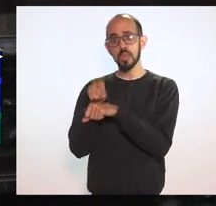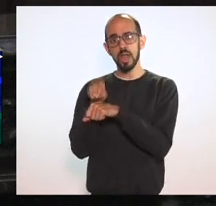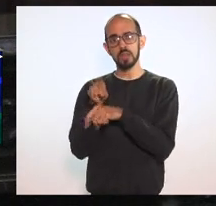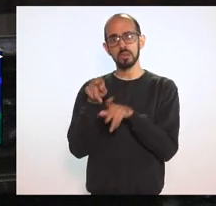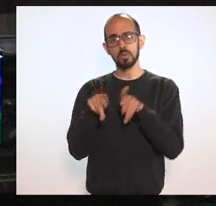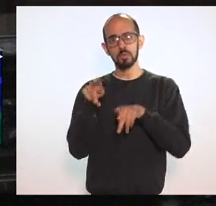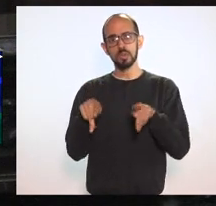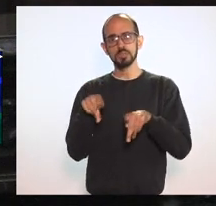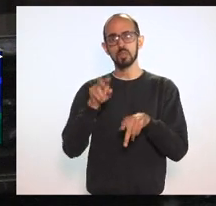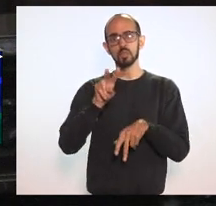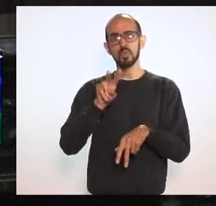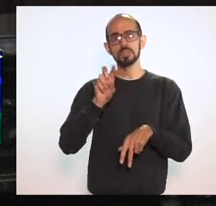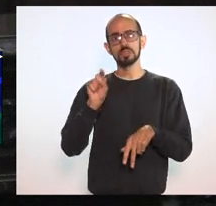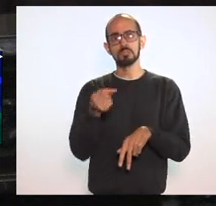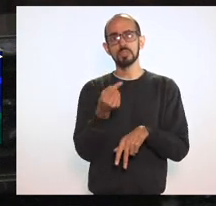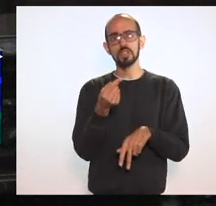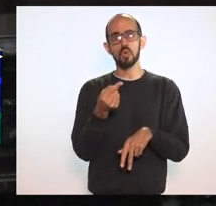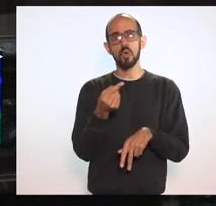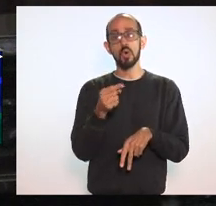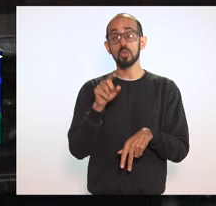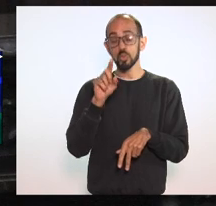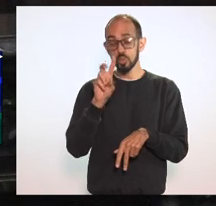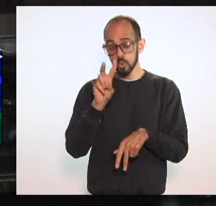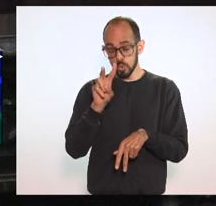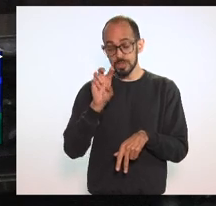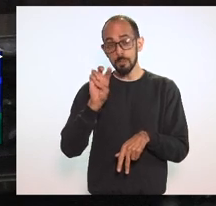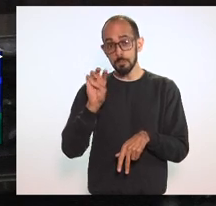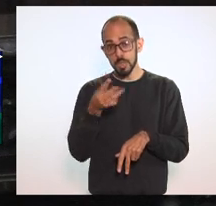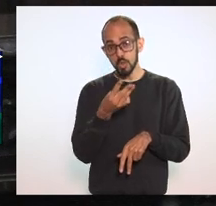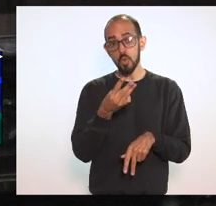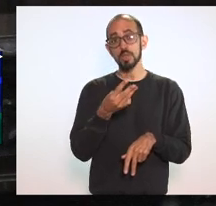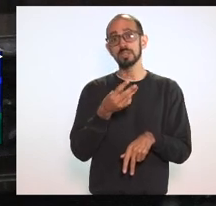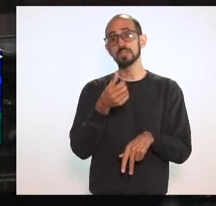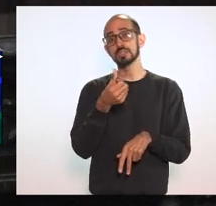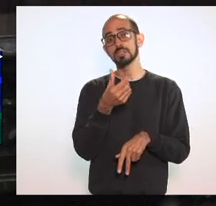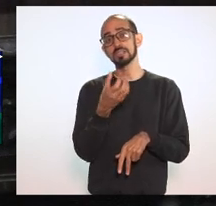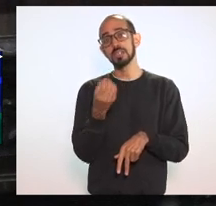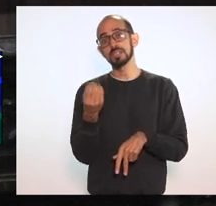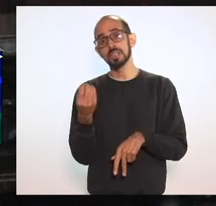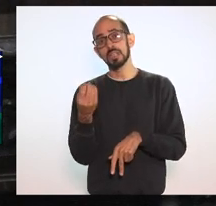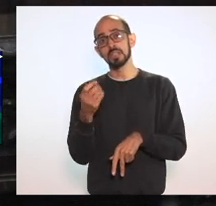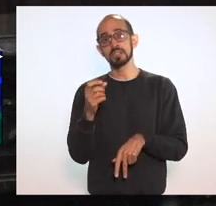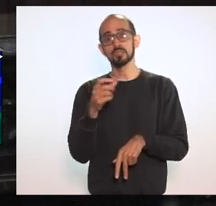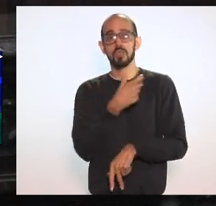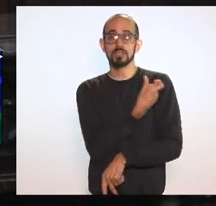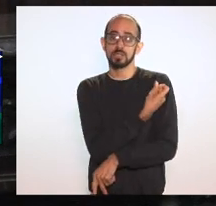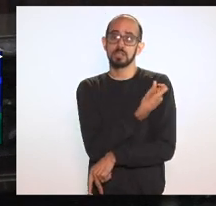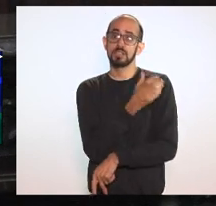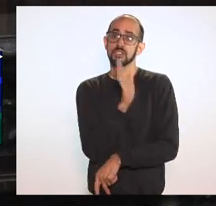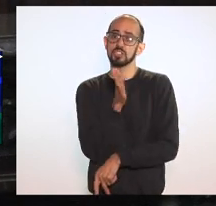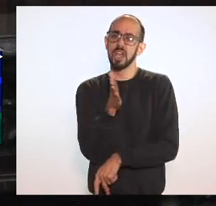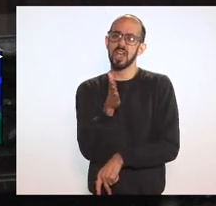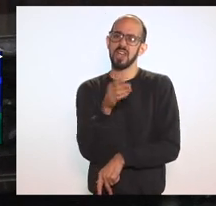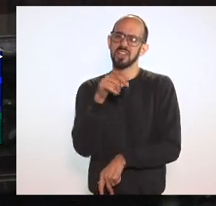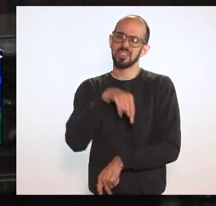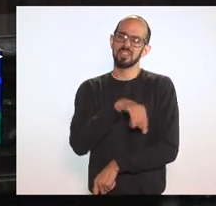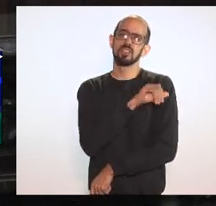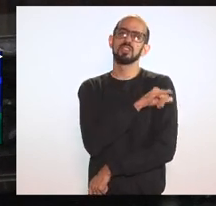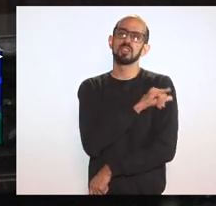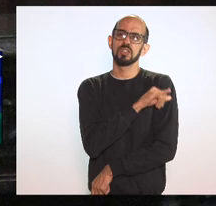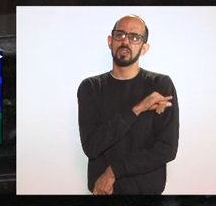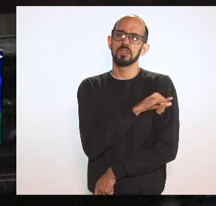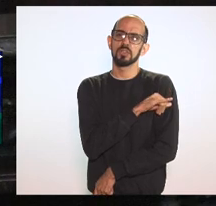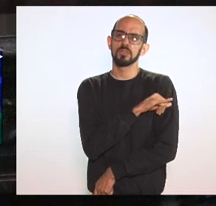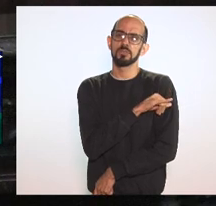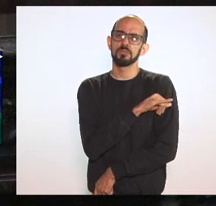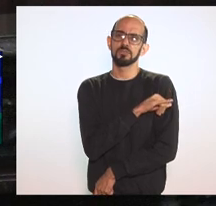e milhões e setecentos mil vacina já foram já foram dados no Rio de Janeiro é a velocidade que o Rio de Janeiro